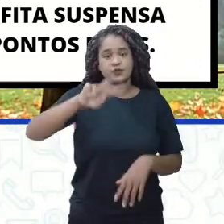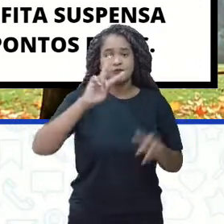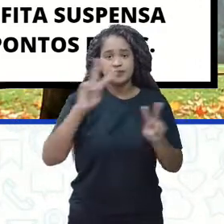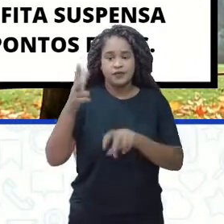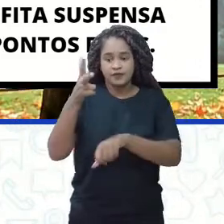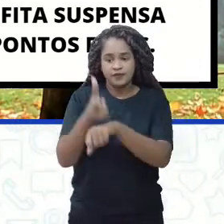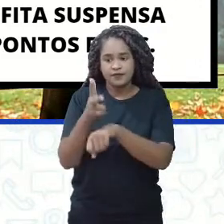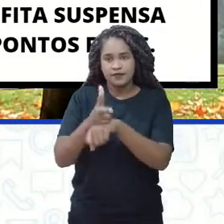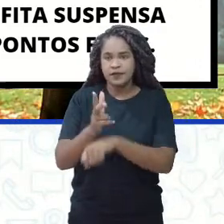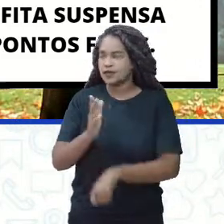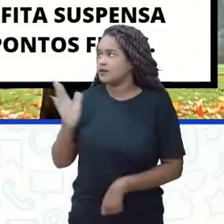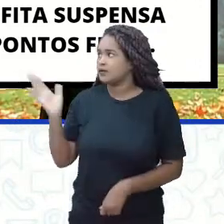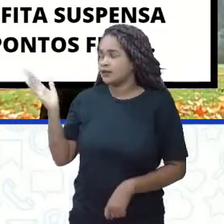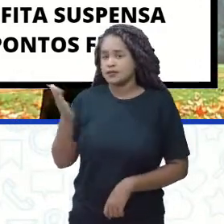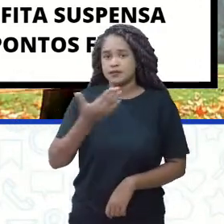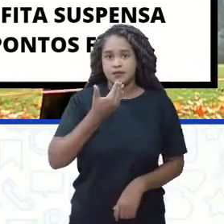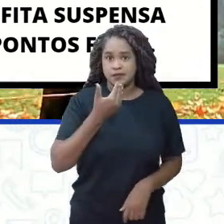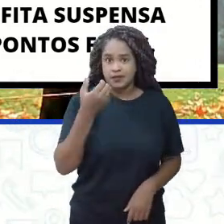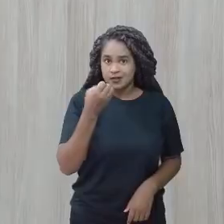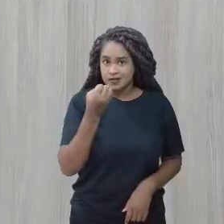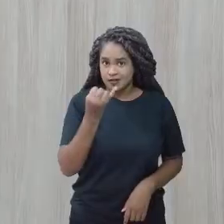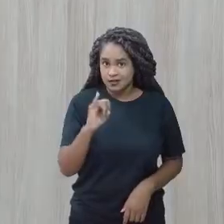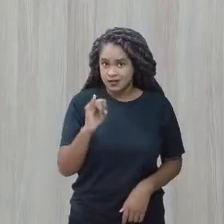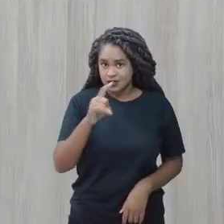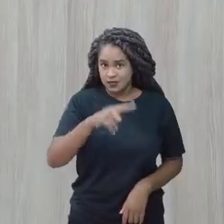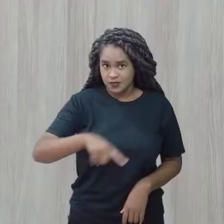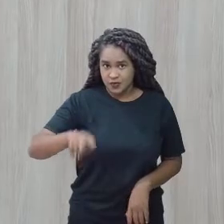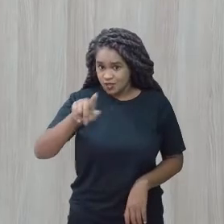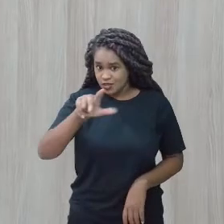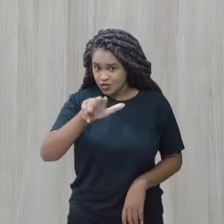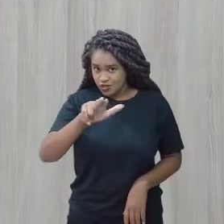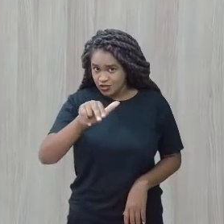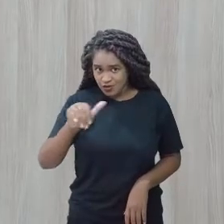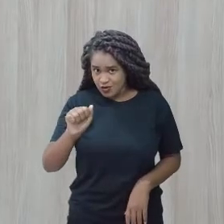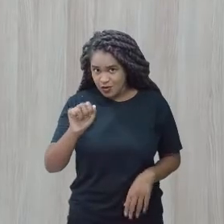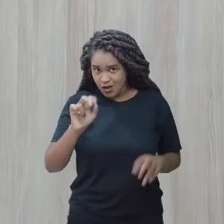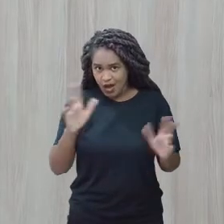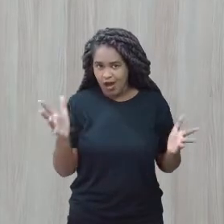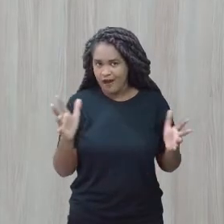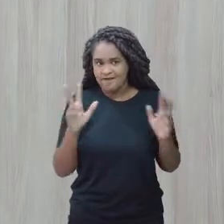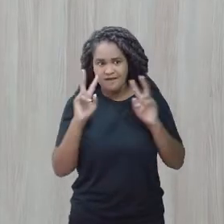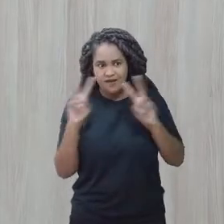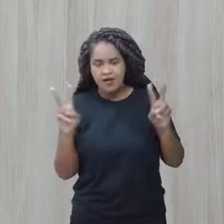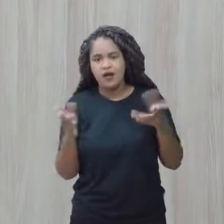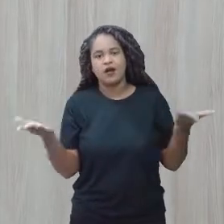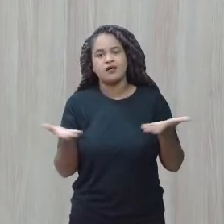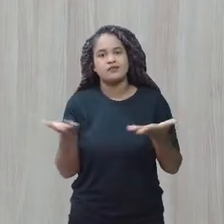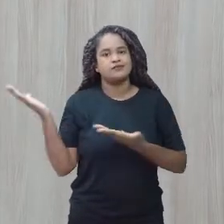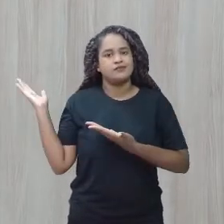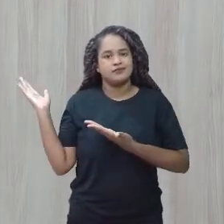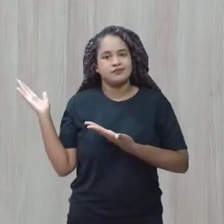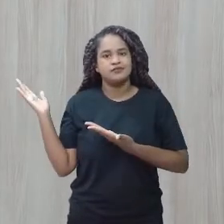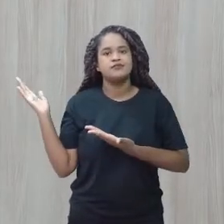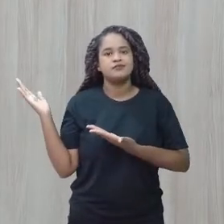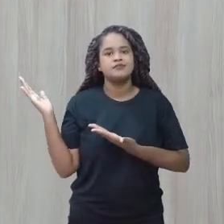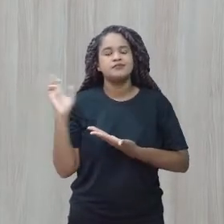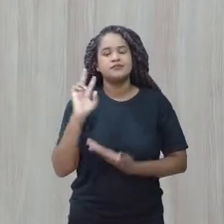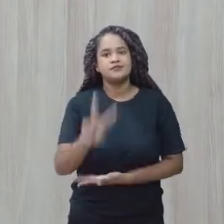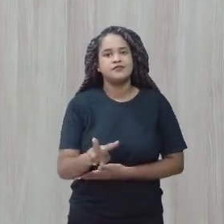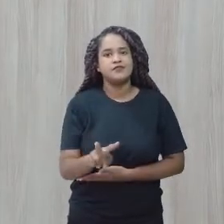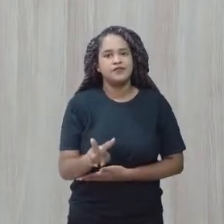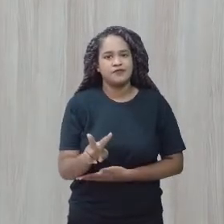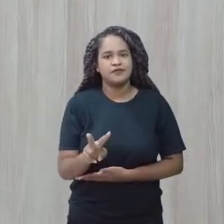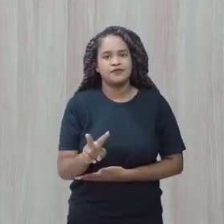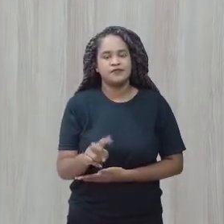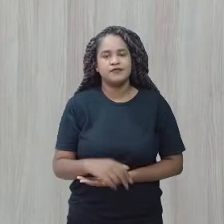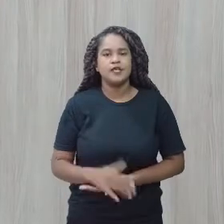vídeo melhor, para quem se de repente você nunca viu ninguém praticando, vocês poderem ver, né, para ter uma noção do